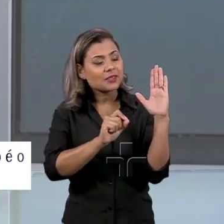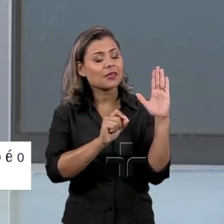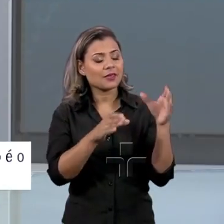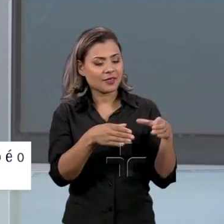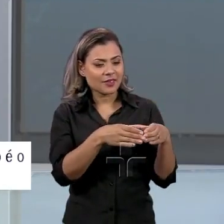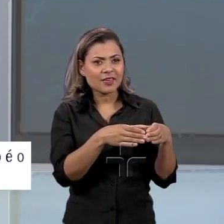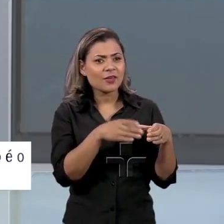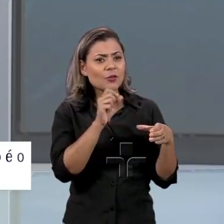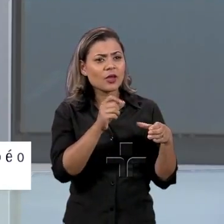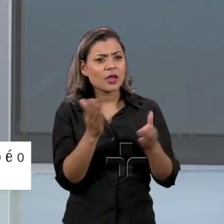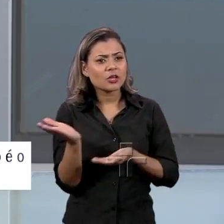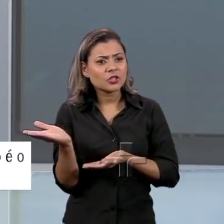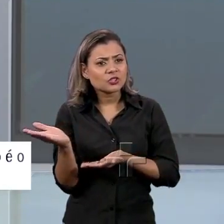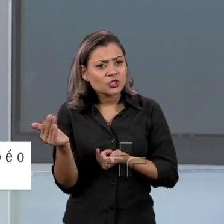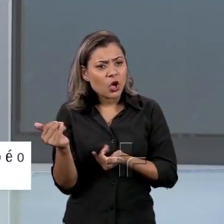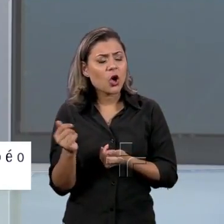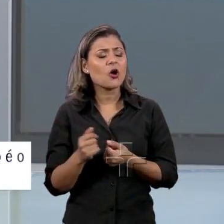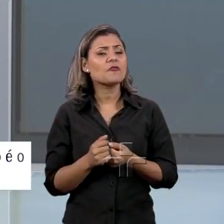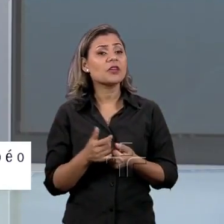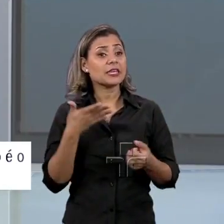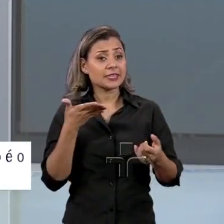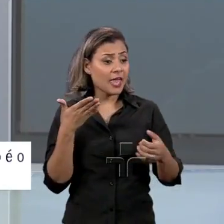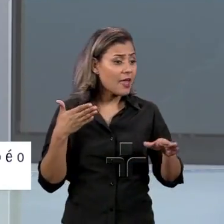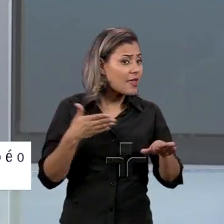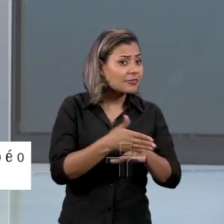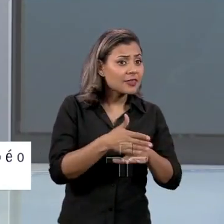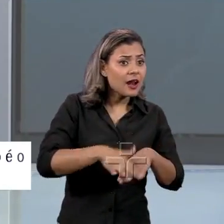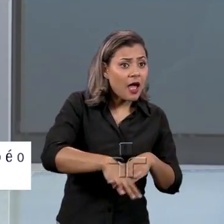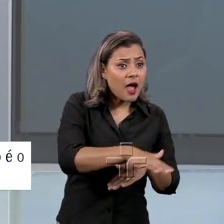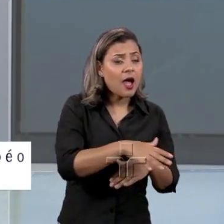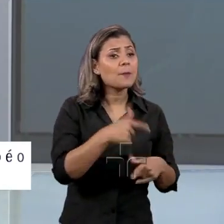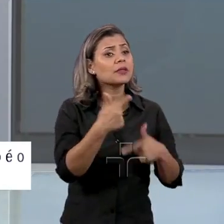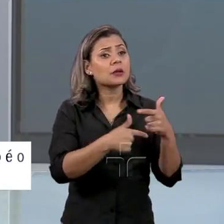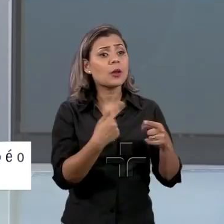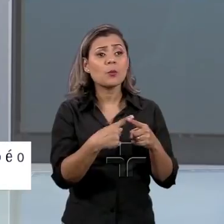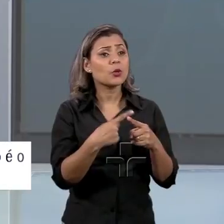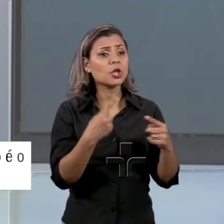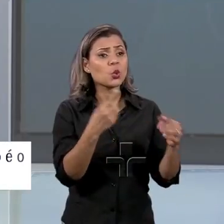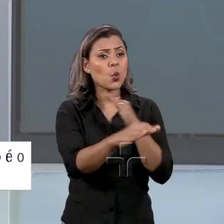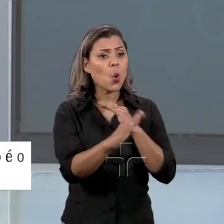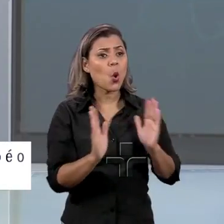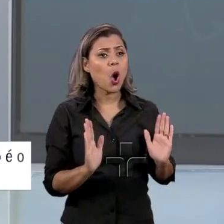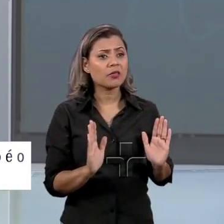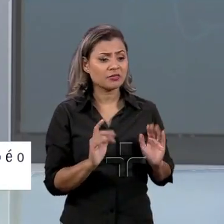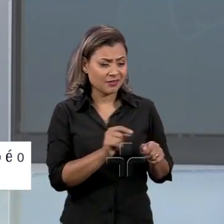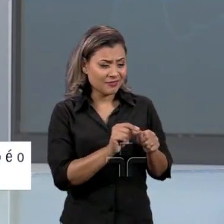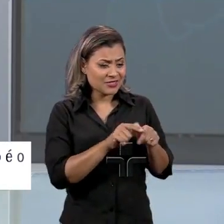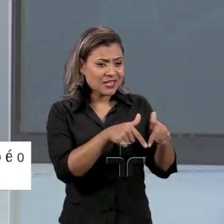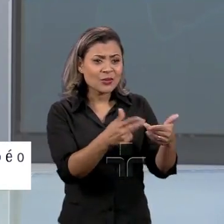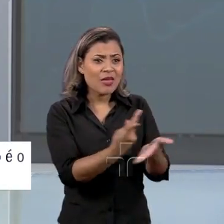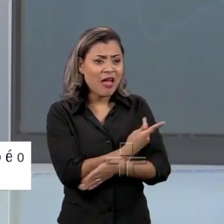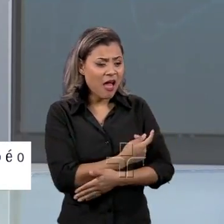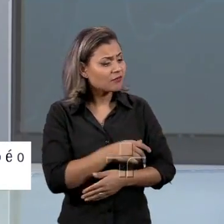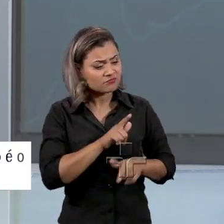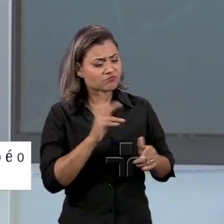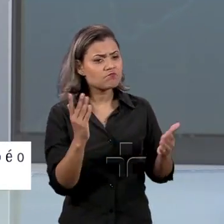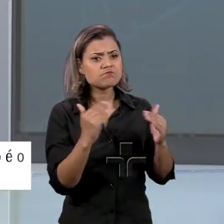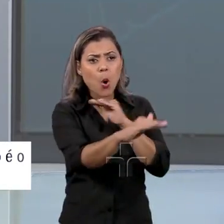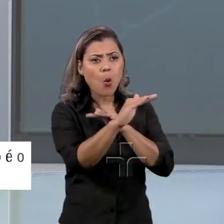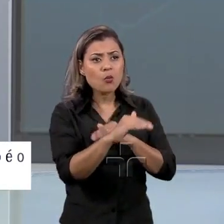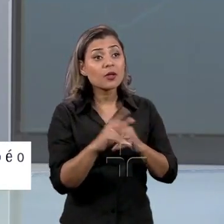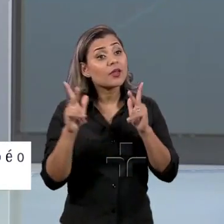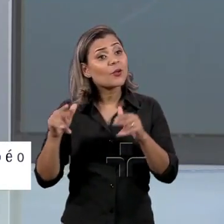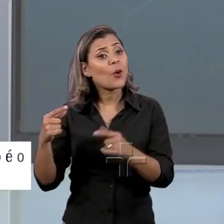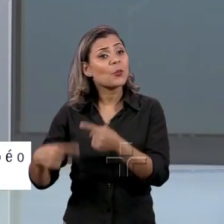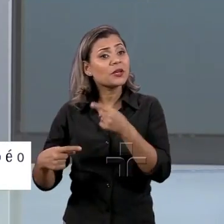exemplo, né? Jovens que estão se aventurando por esse caminho por discordarem do que está sendo feito. Acho que isso é um exemplo do que tem que ser feito na política em